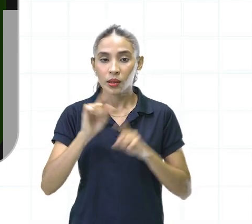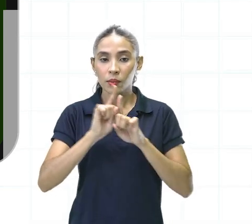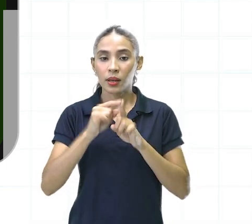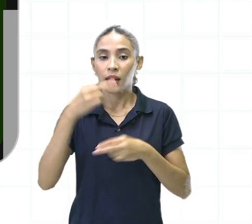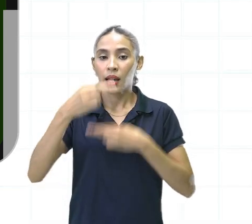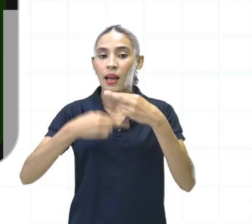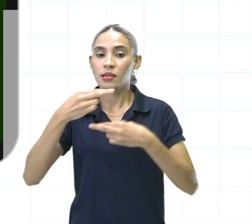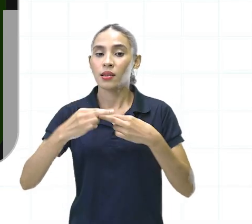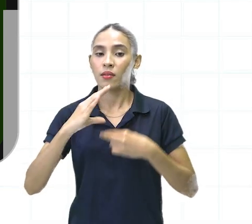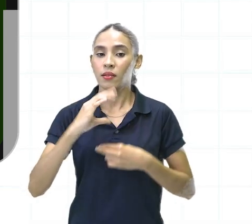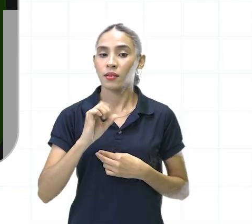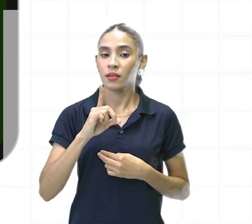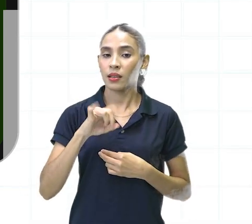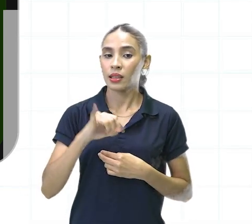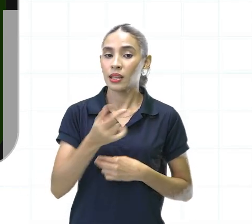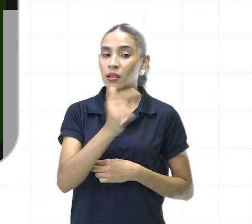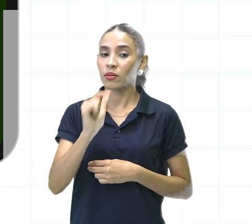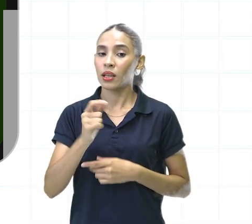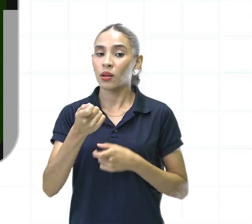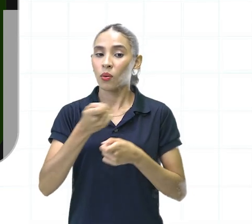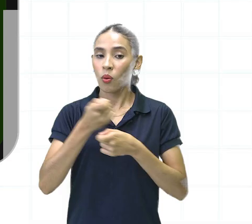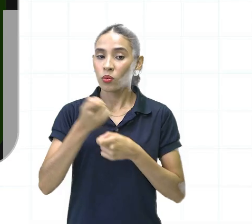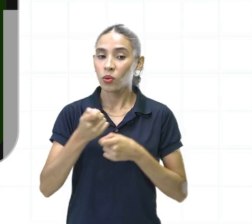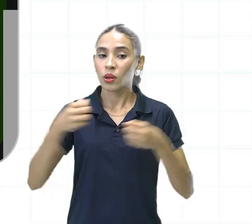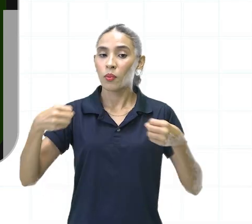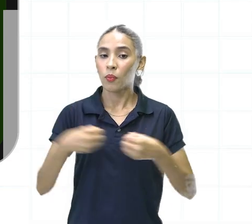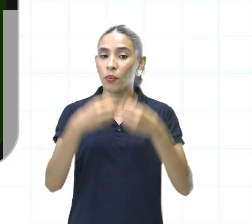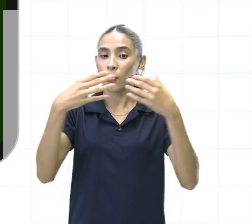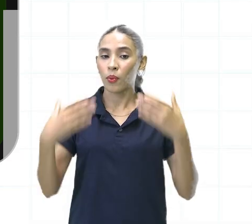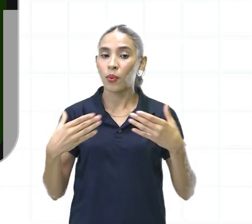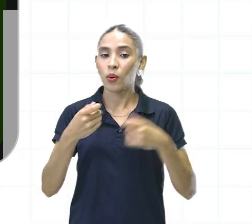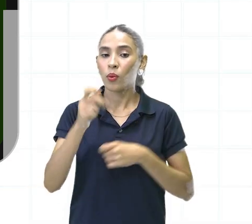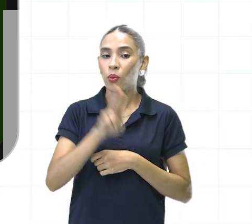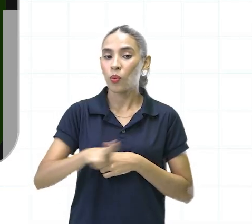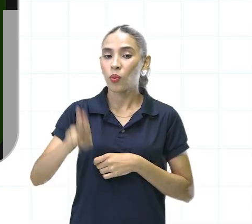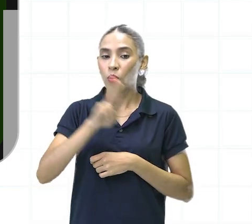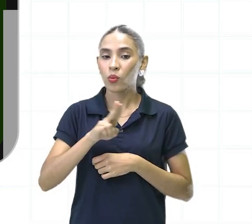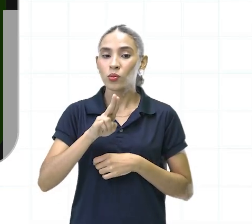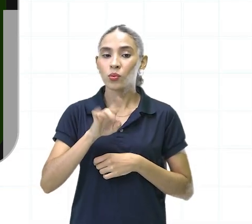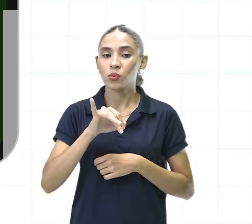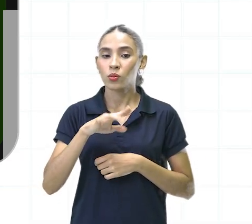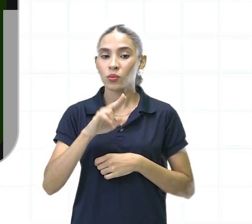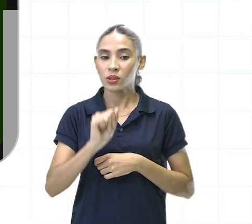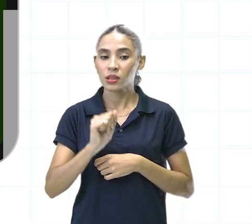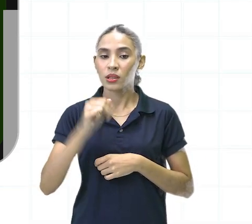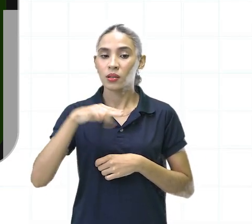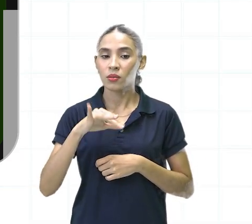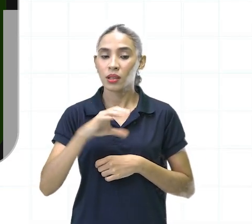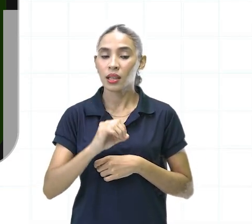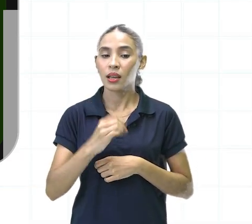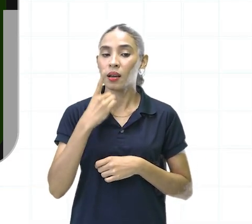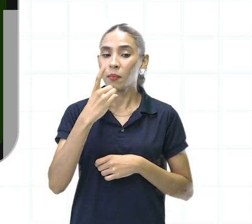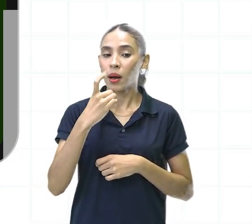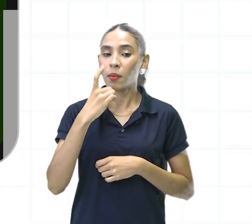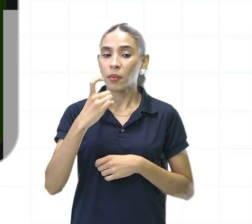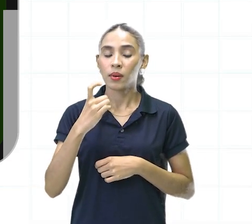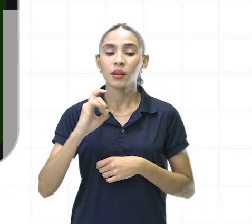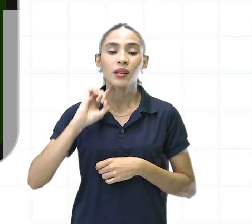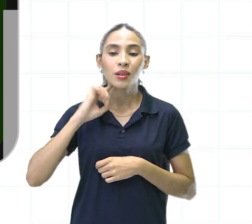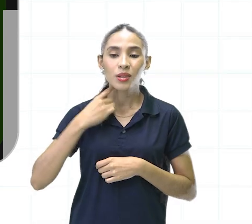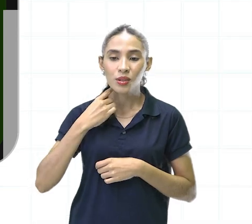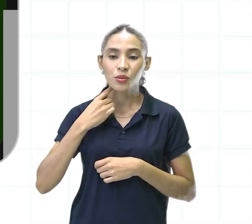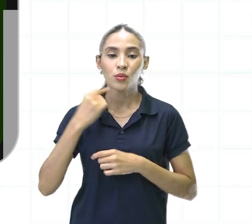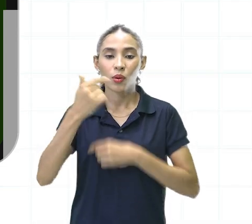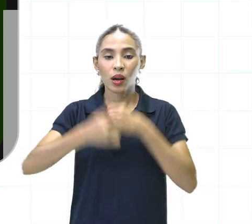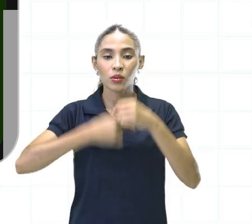em cadeia, sem controle, a bomba atômica, com controle, a usina nuclear. Produz lixo atômico,